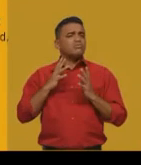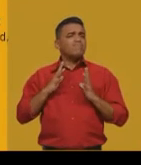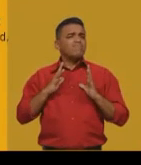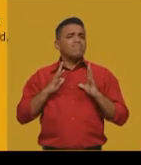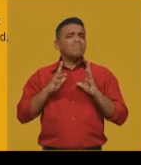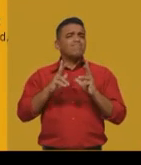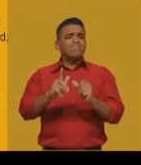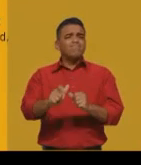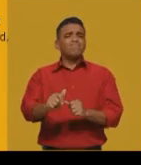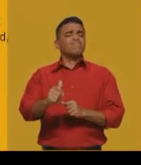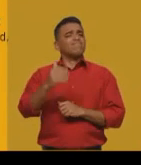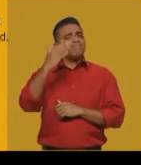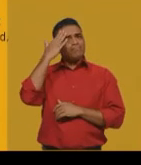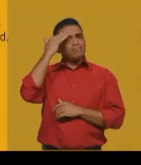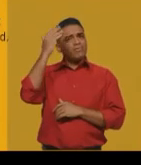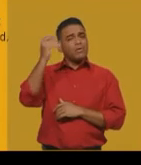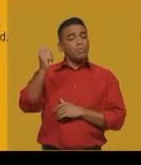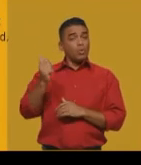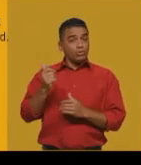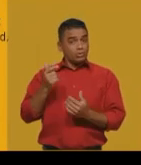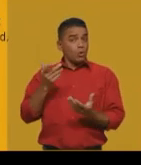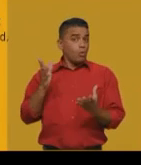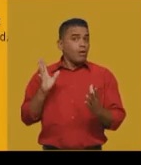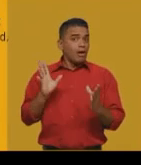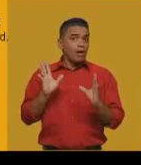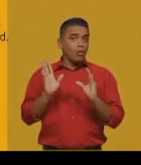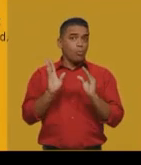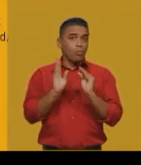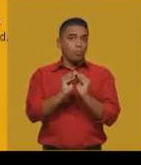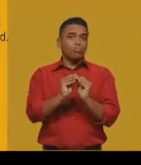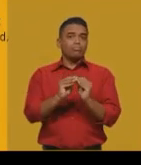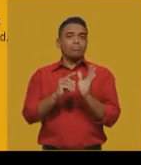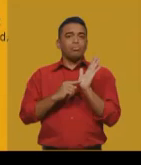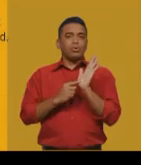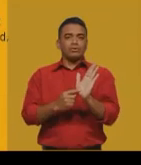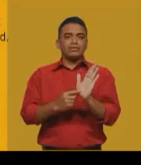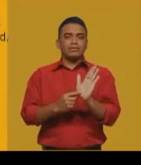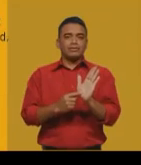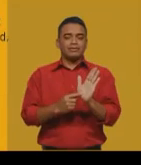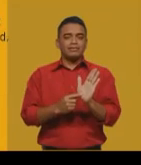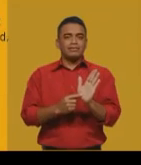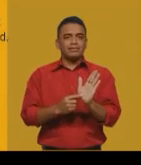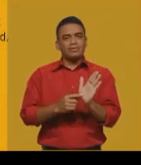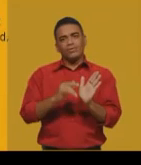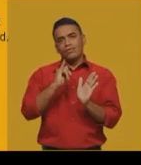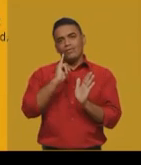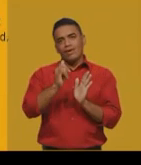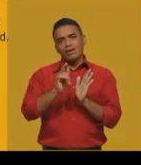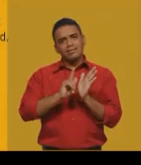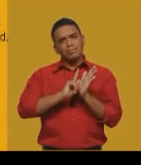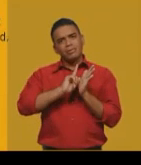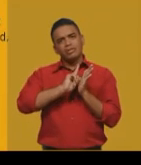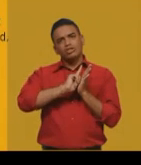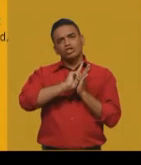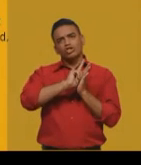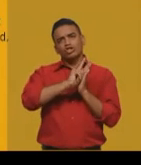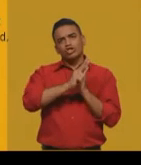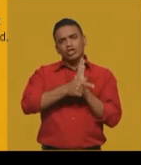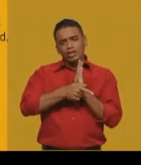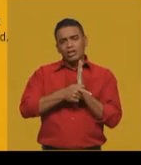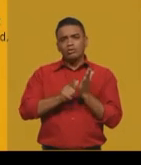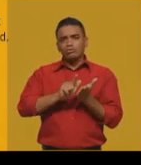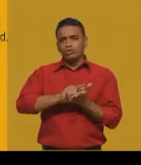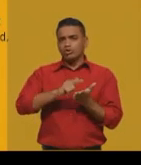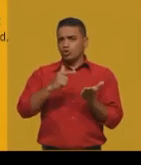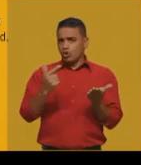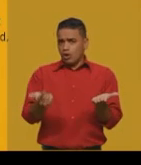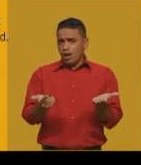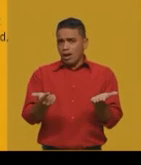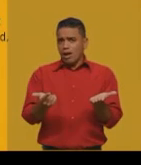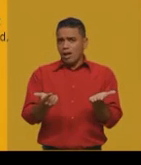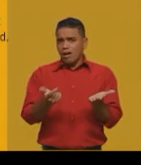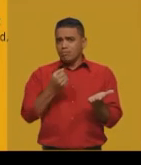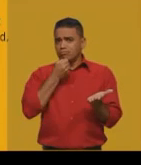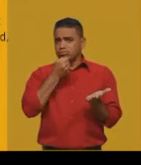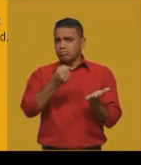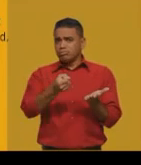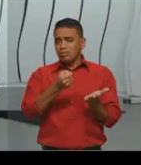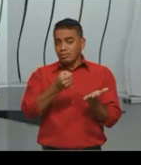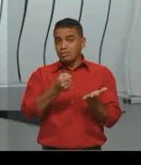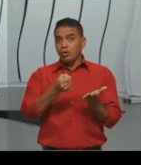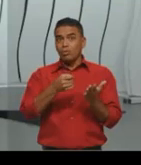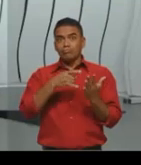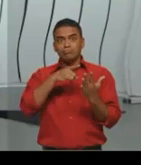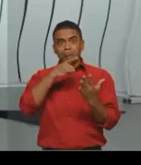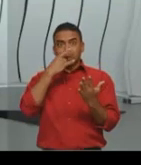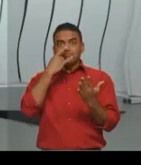é o resumo daquilo que vai falar, né? Por isso que eu falo sempre do gênero jornalístico, que ele atrai o